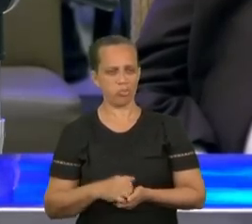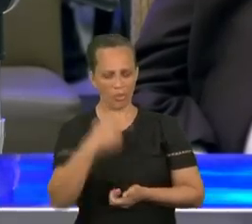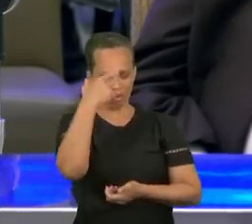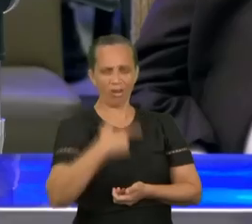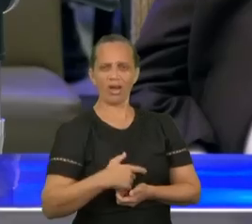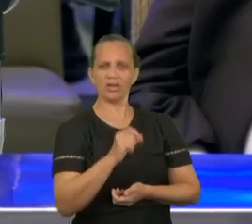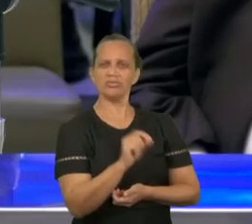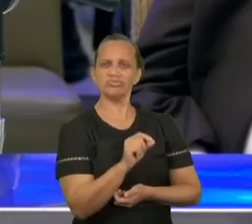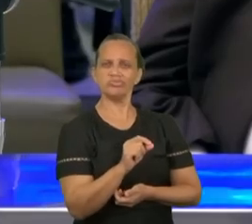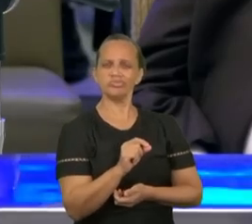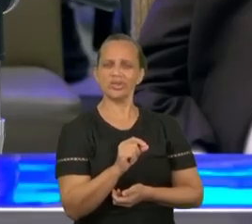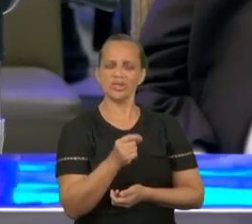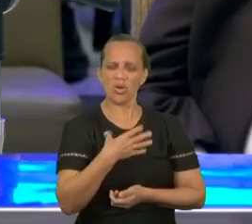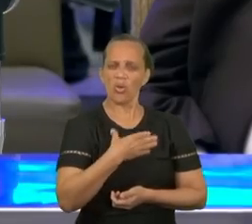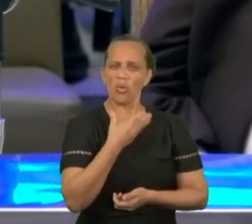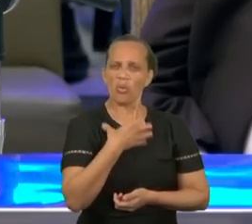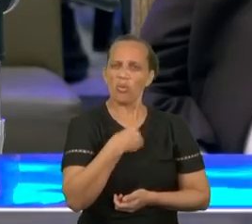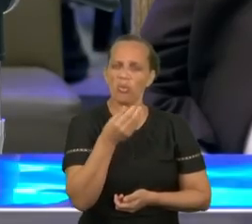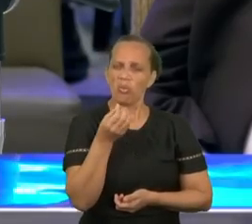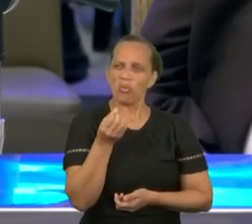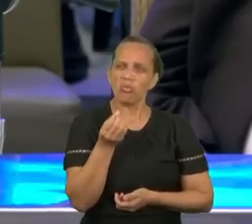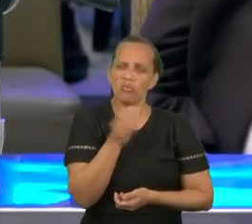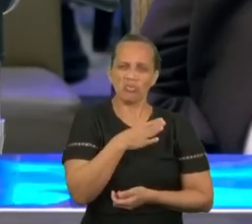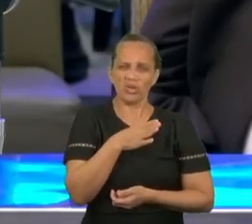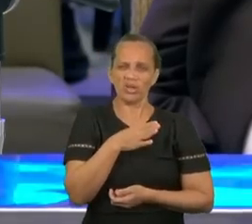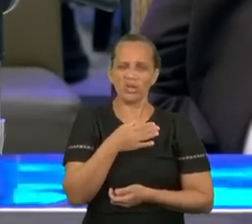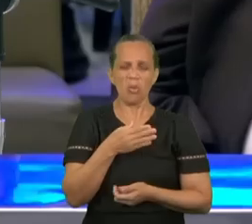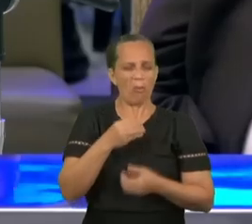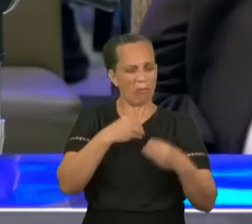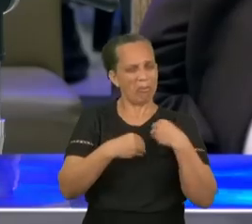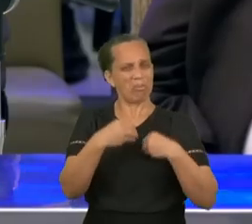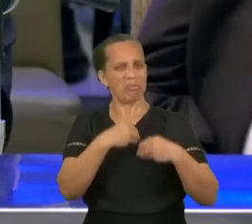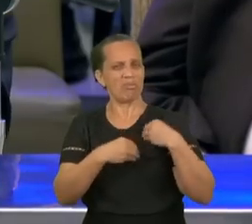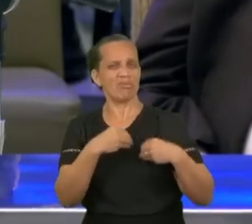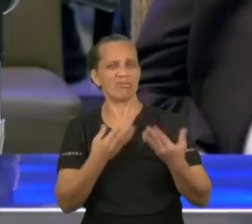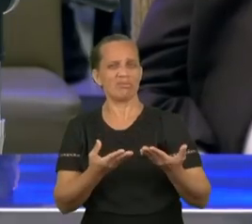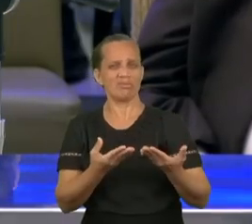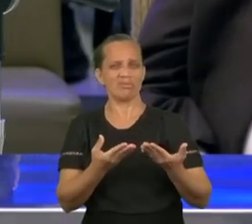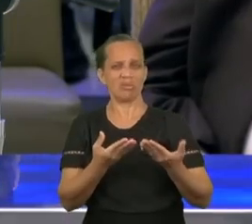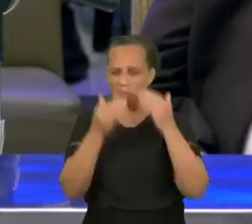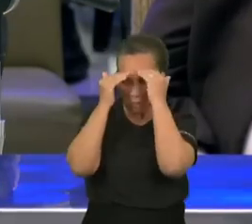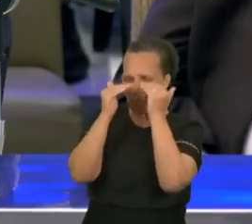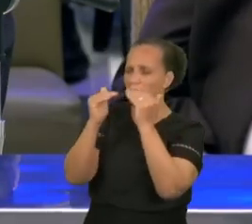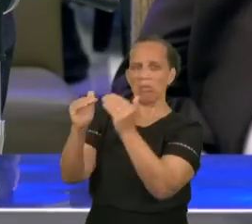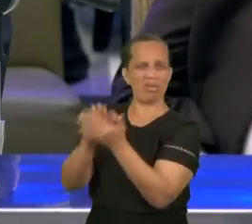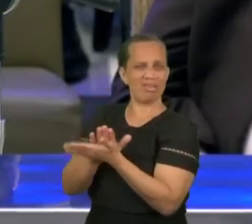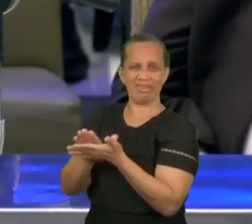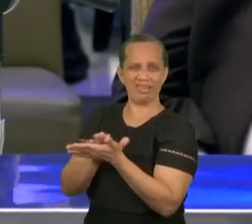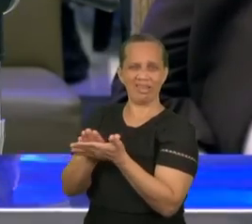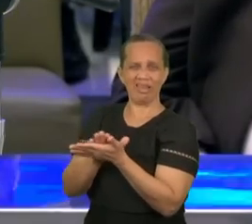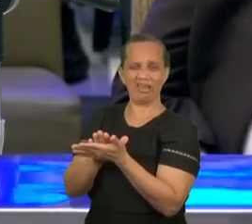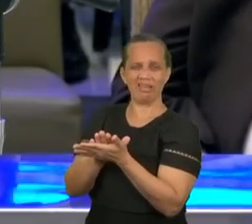que nós vemos era um filho de soluto pecador desobediente viciado